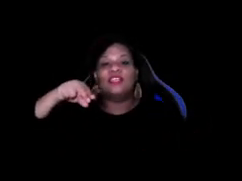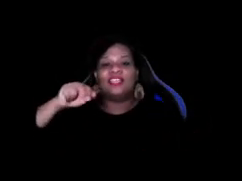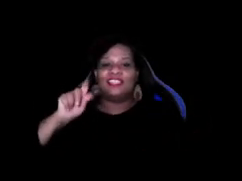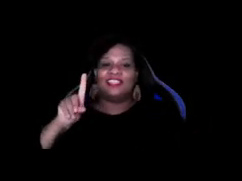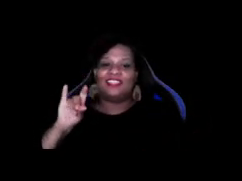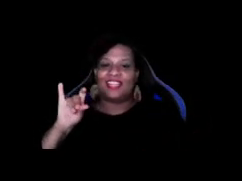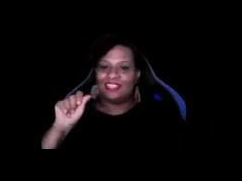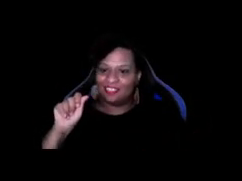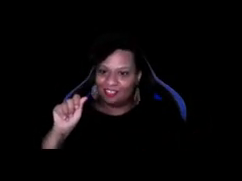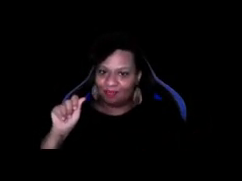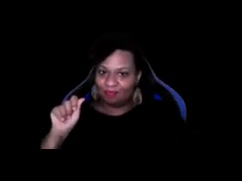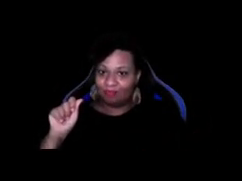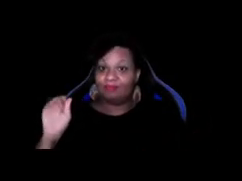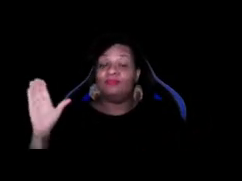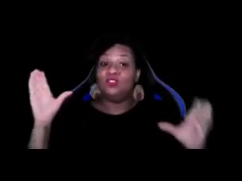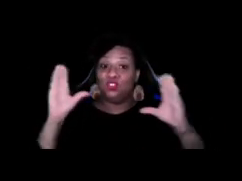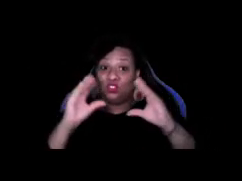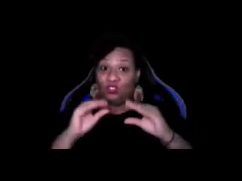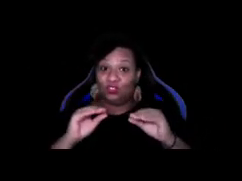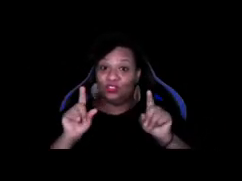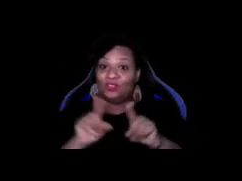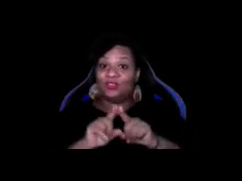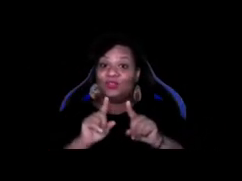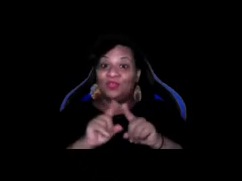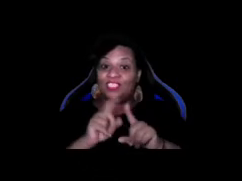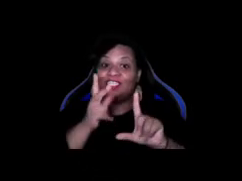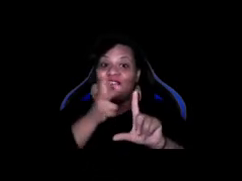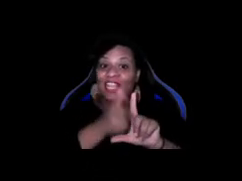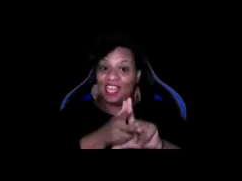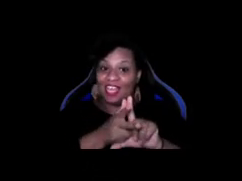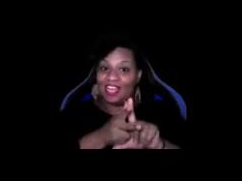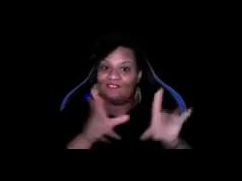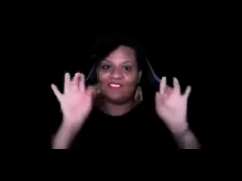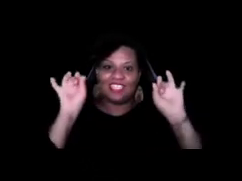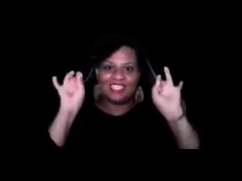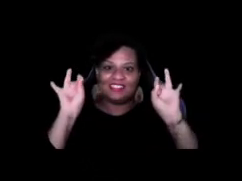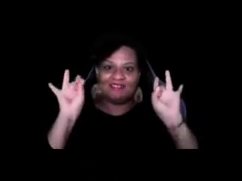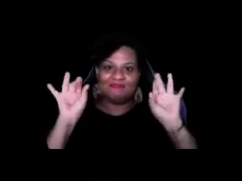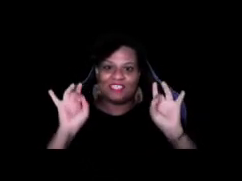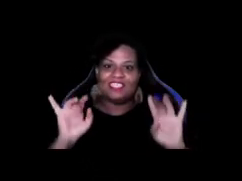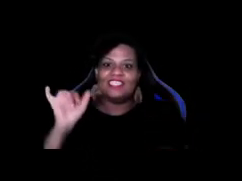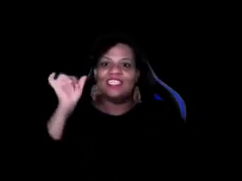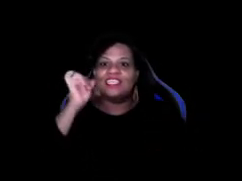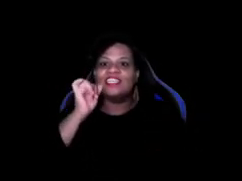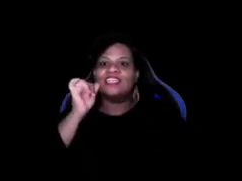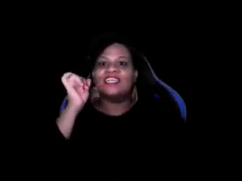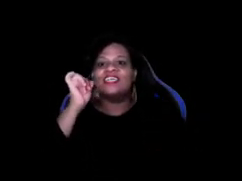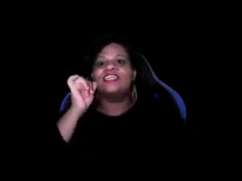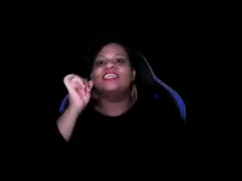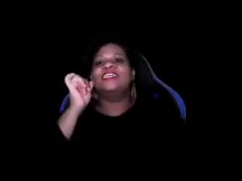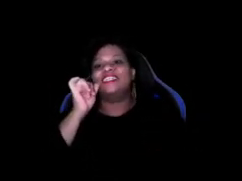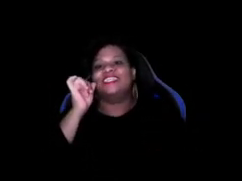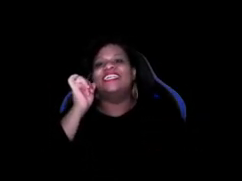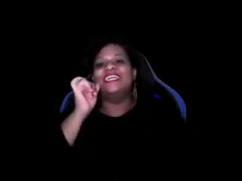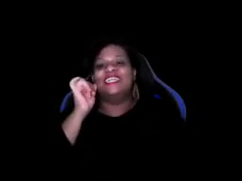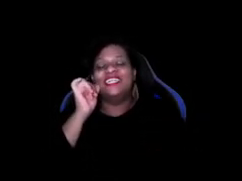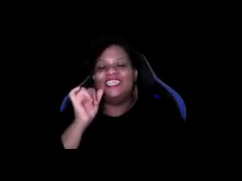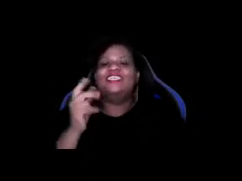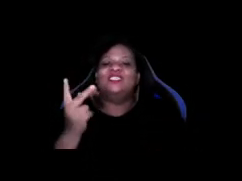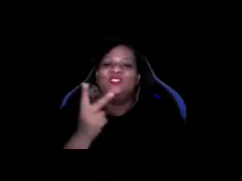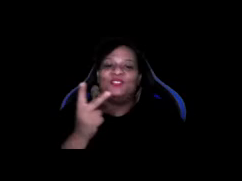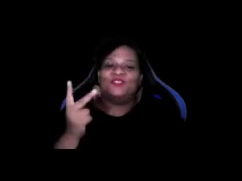À noite também teremos uma live também muito especial com as irmãs Girley Miranda e Beth